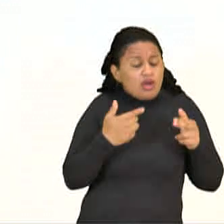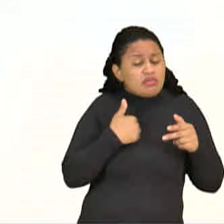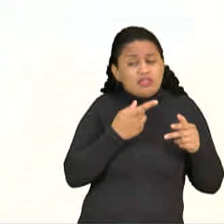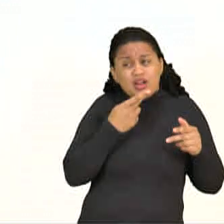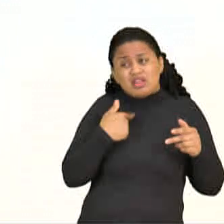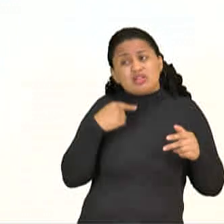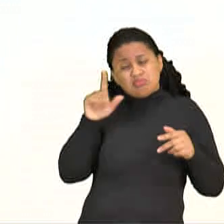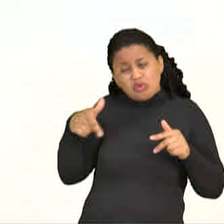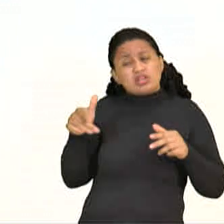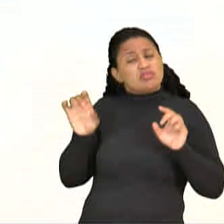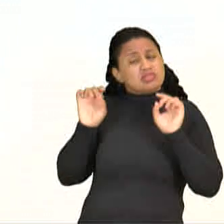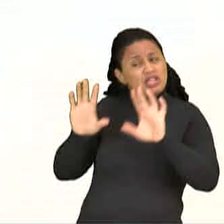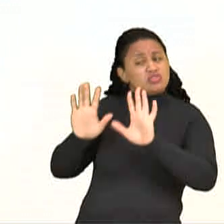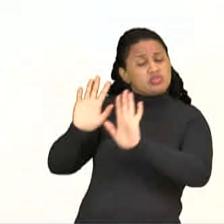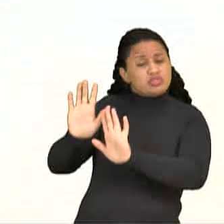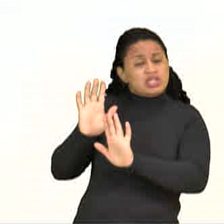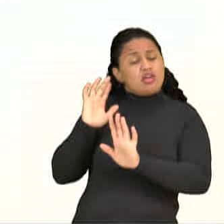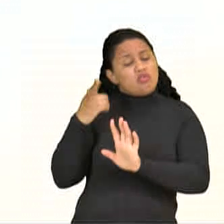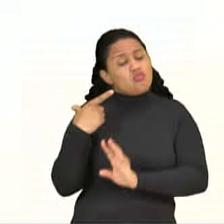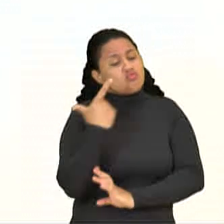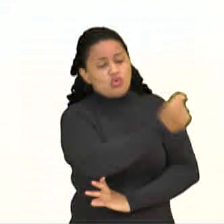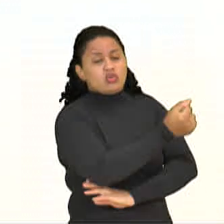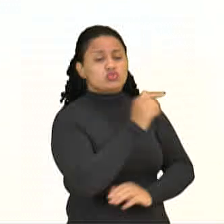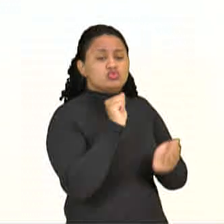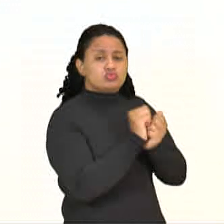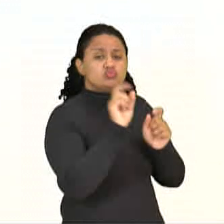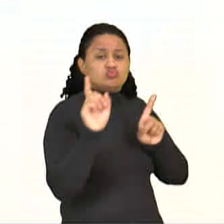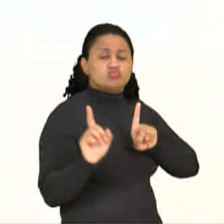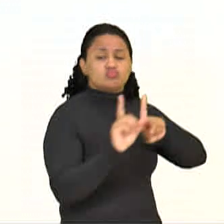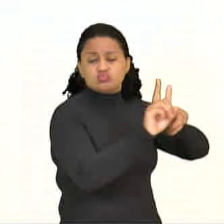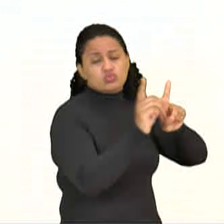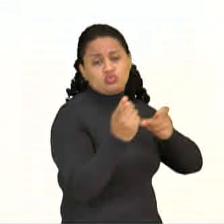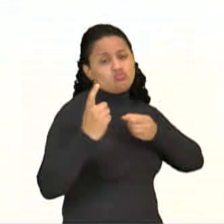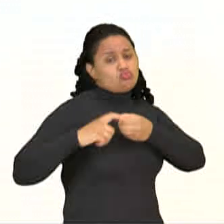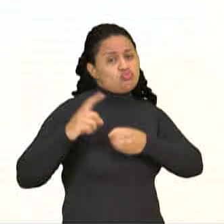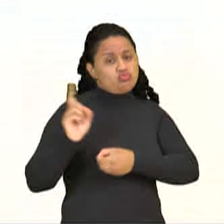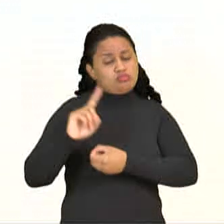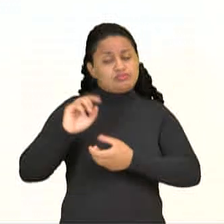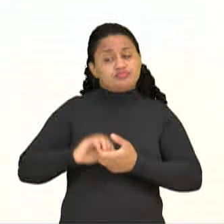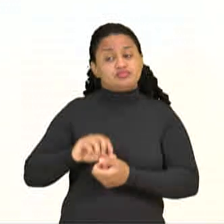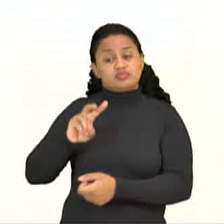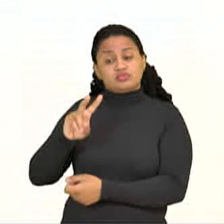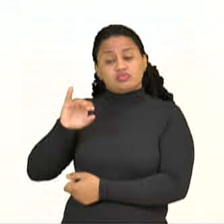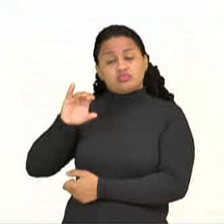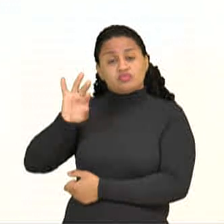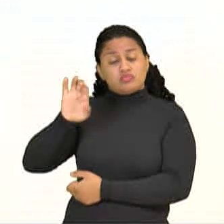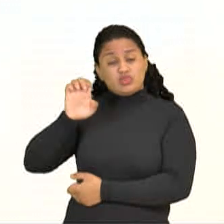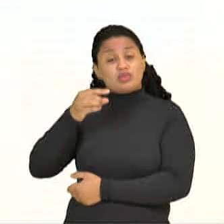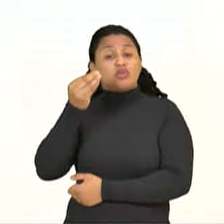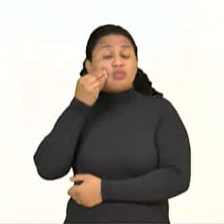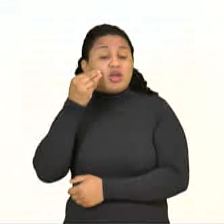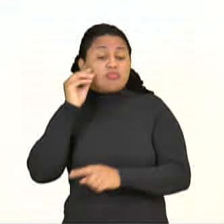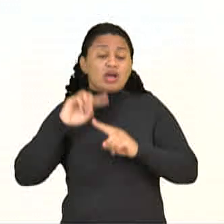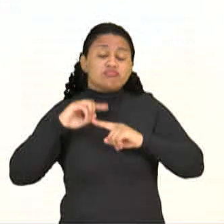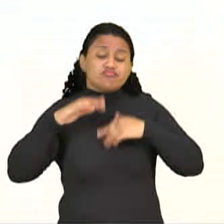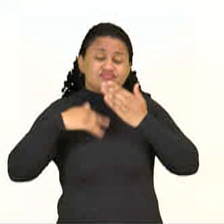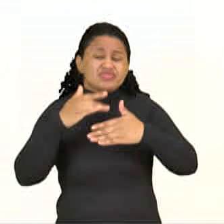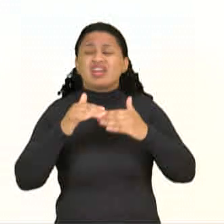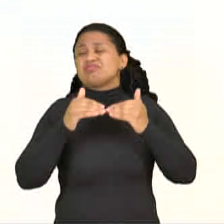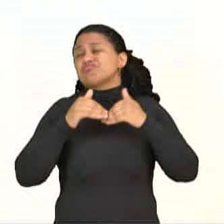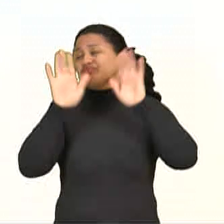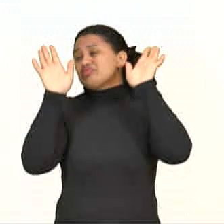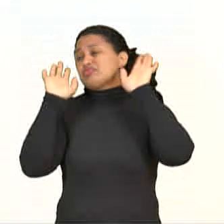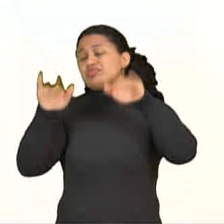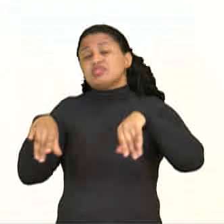paz, partindo para nunca mais voltar. Victor tenta, mas no meio do processo desiste.